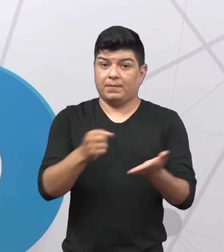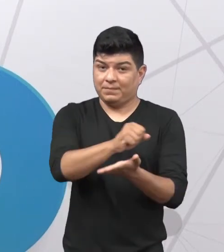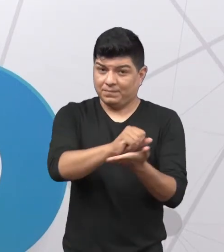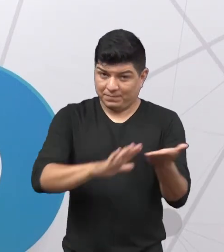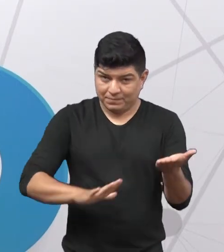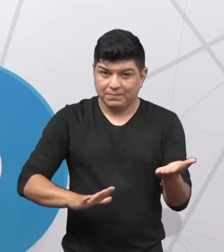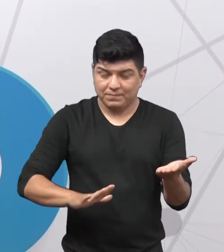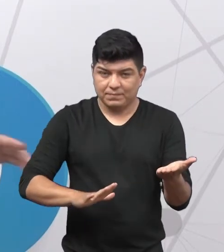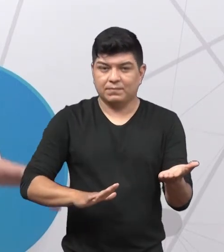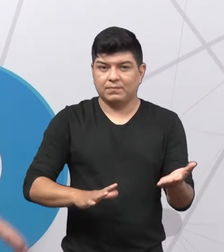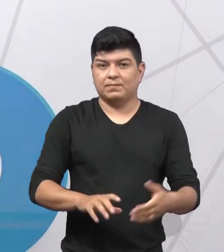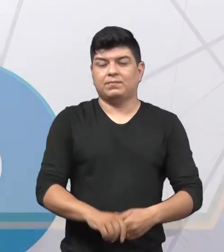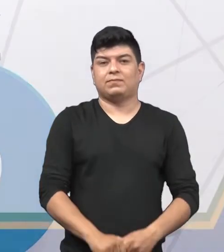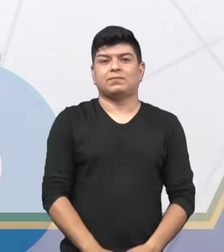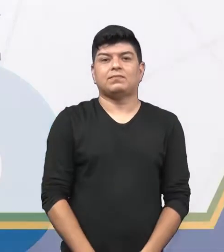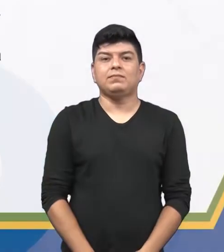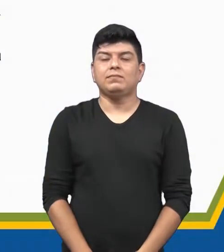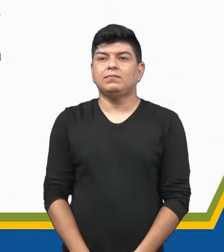então, né?